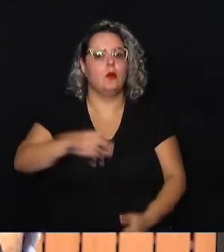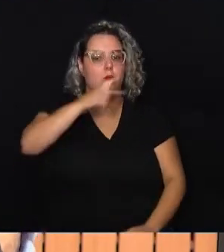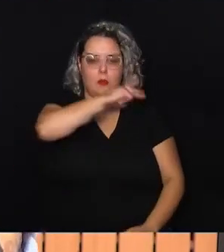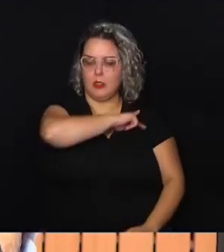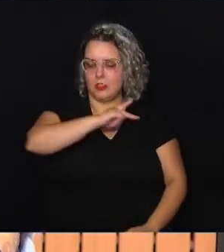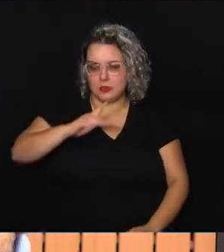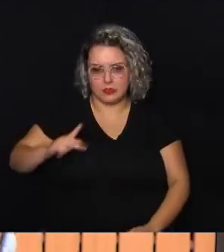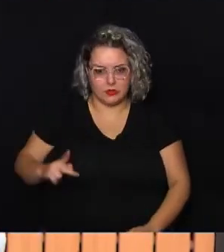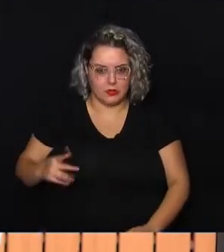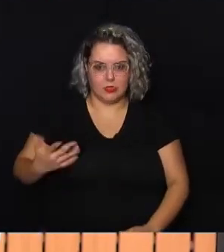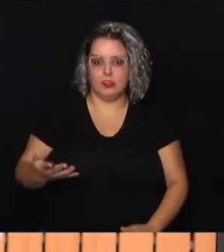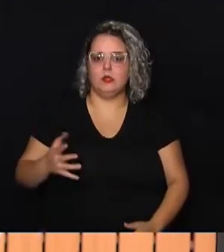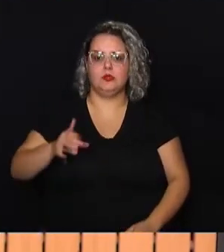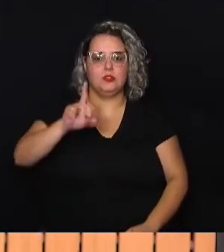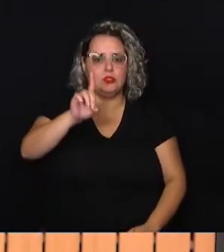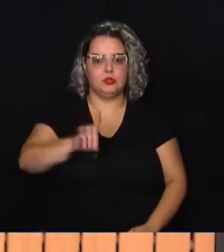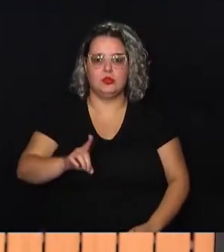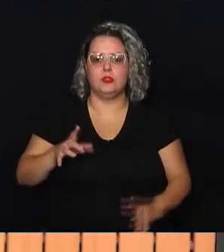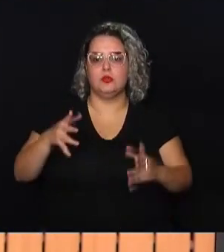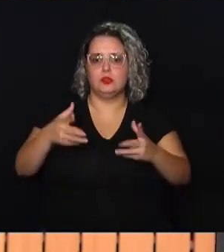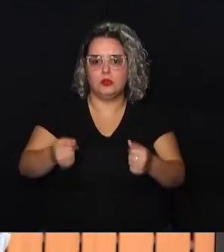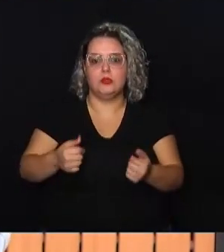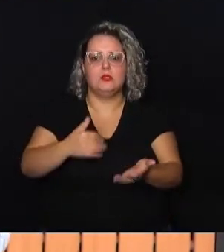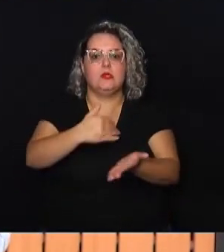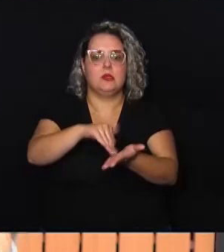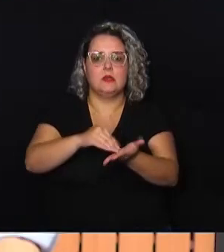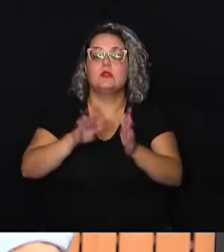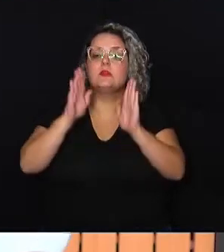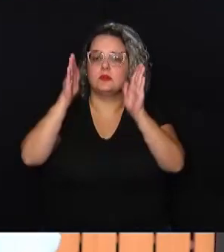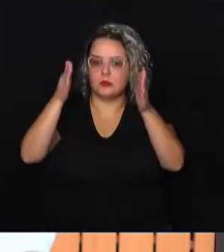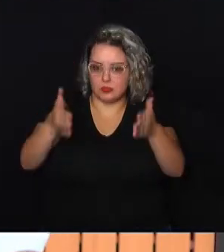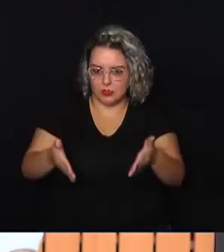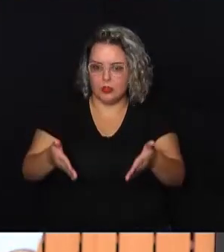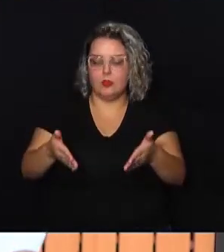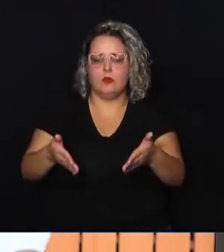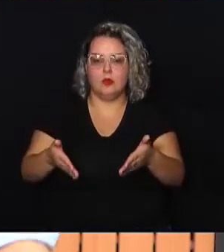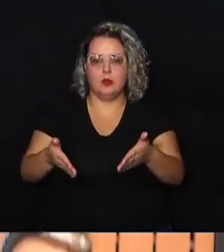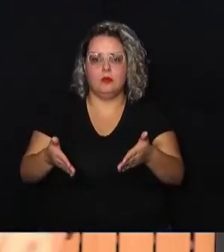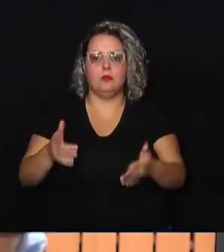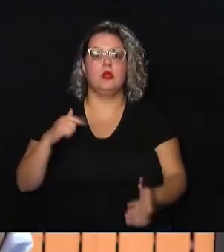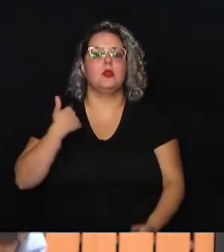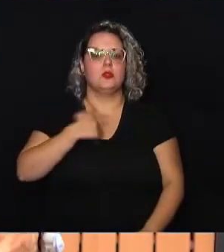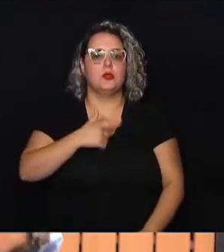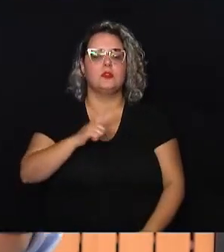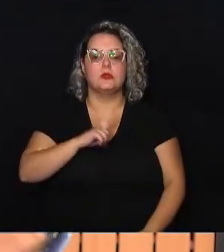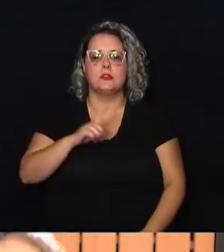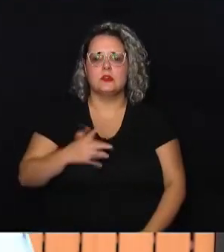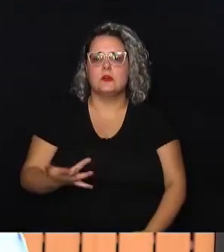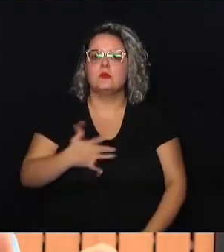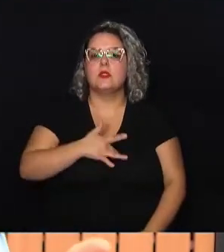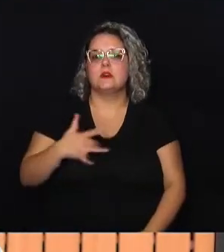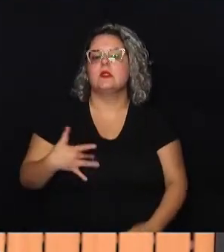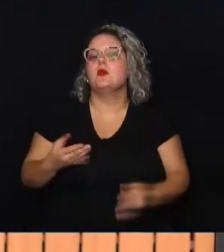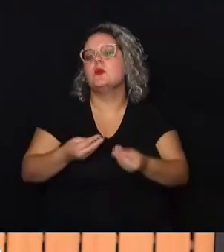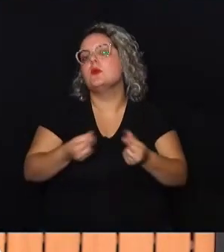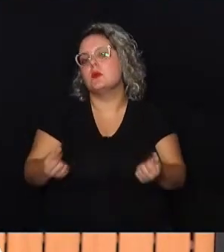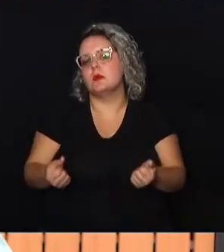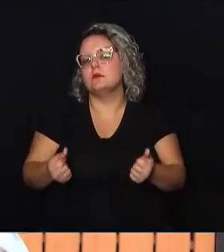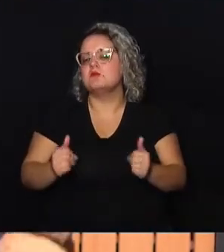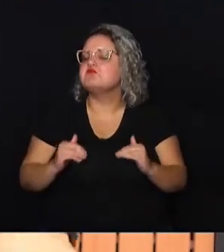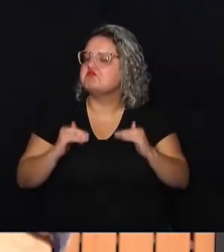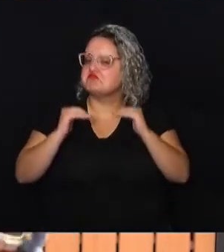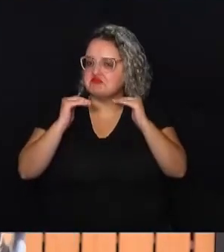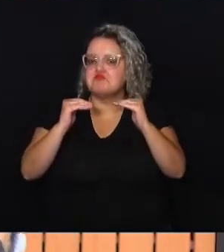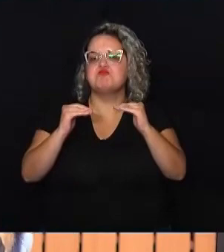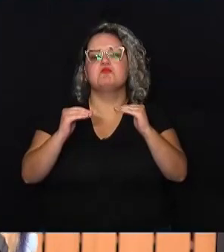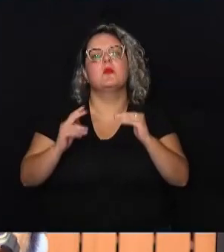presidente, os diretores, enfim, a secretaria está focada, né, para que nós tenhamos aí uma saúde de qualidade, à altura da cidade de Campinas,